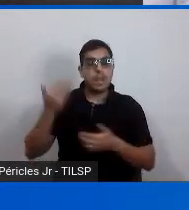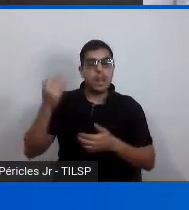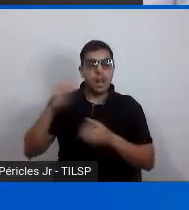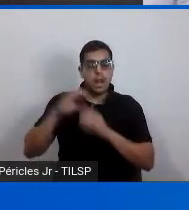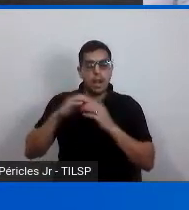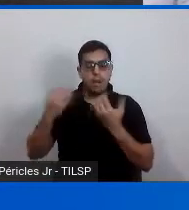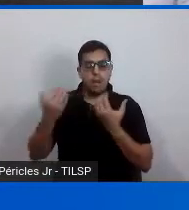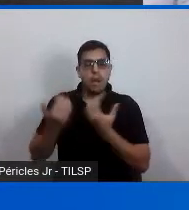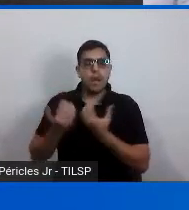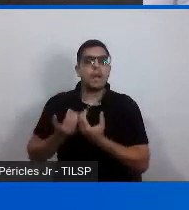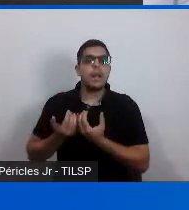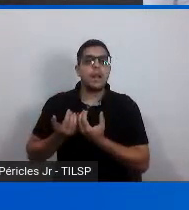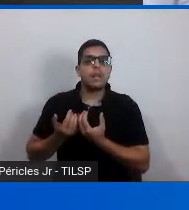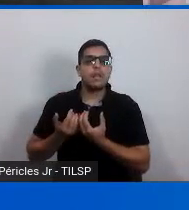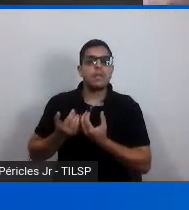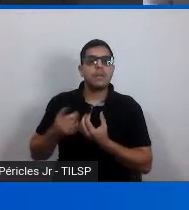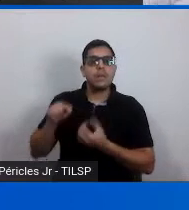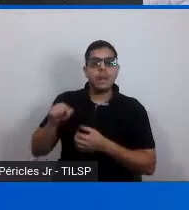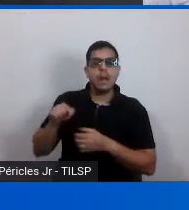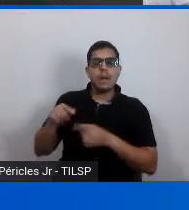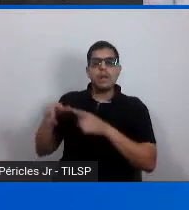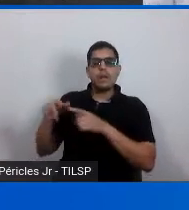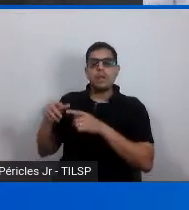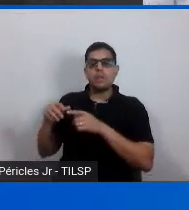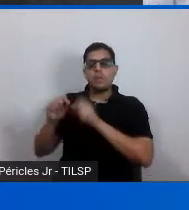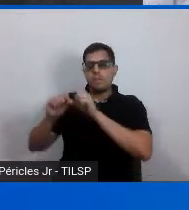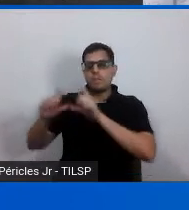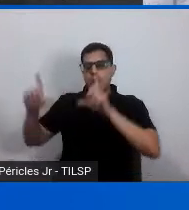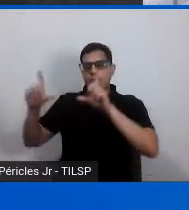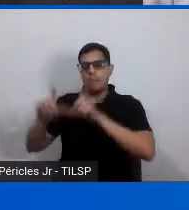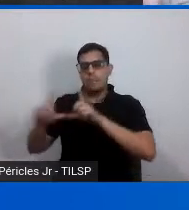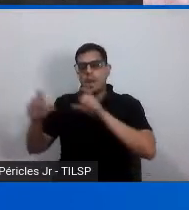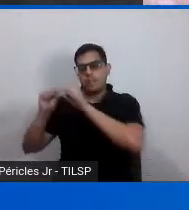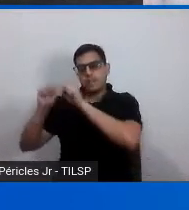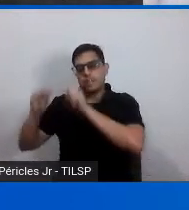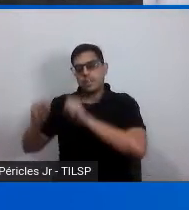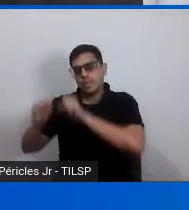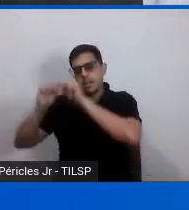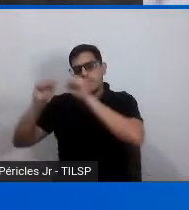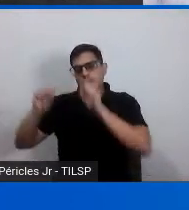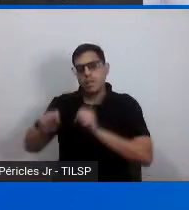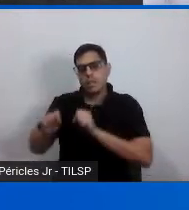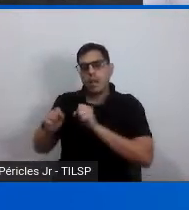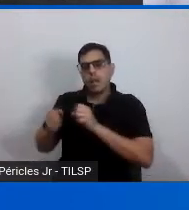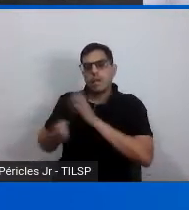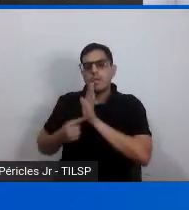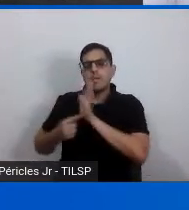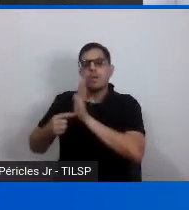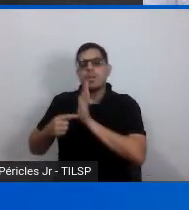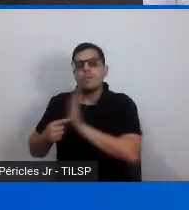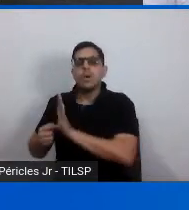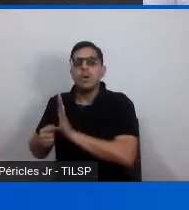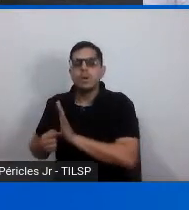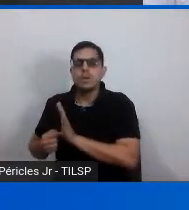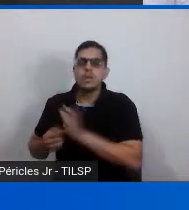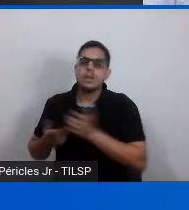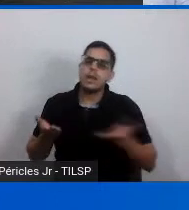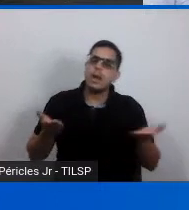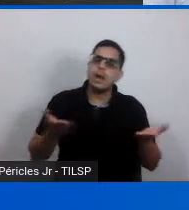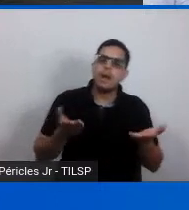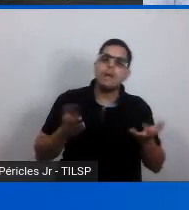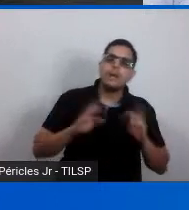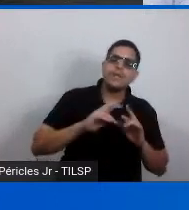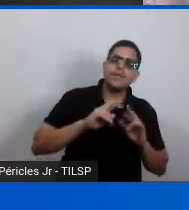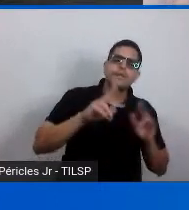as ferramentas de um ambiente virtual de aprendizagem poderia fornecer hoje nós temos uma ideia Já já um pouco mais